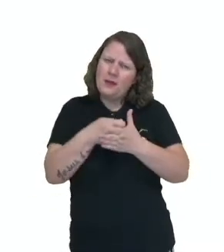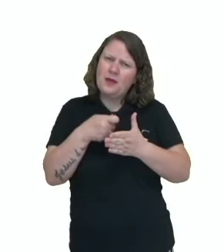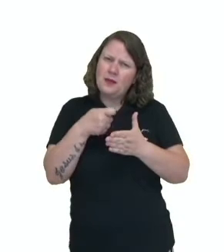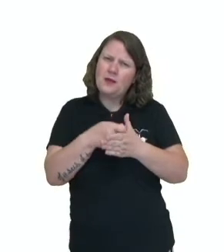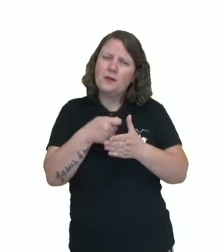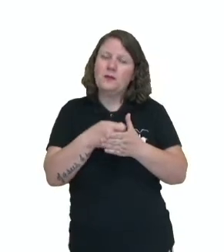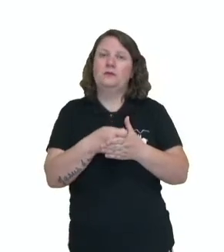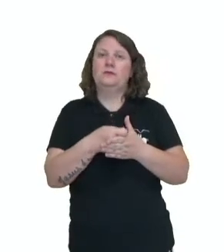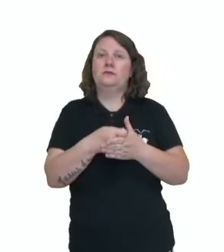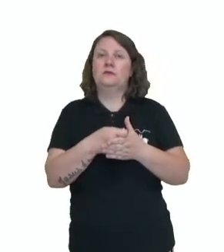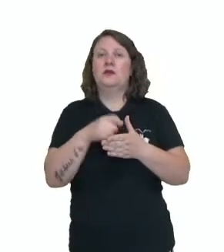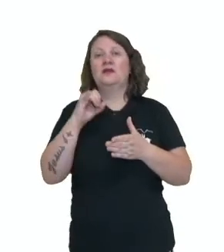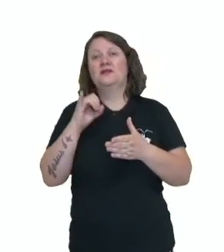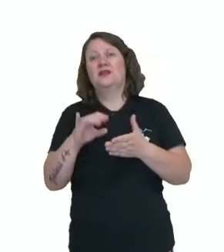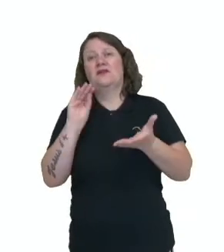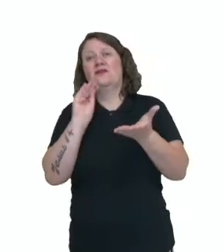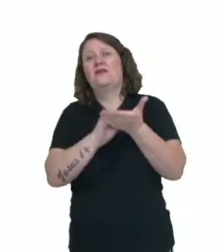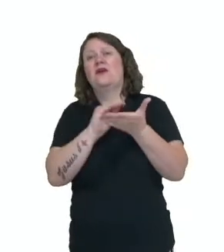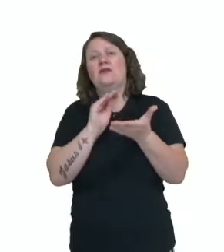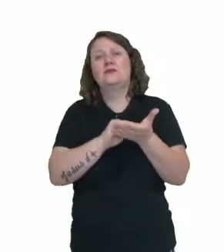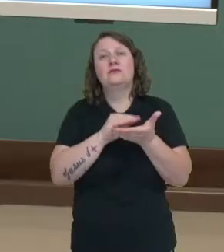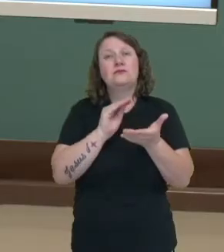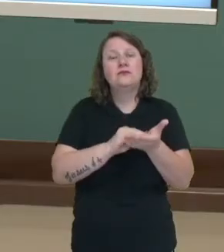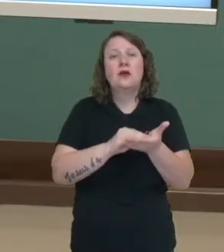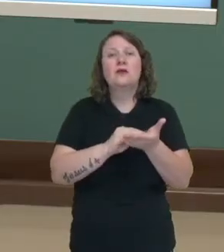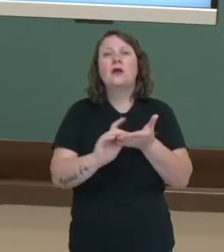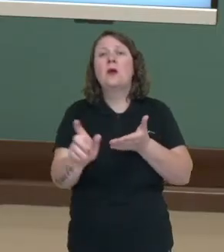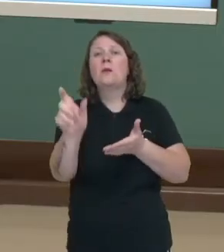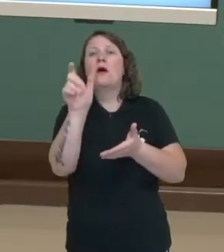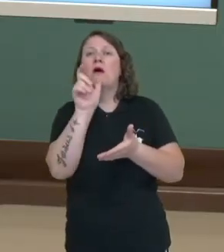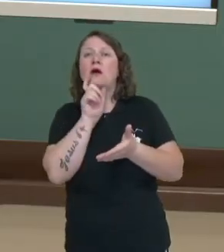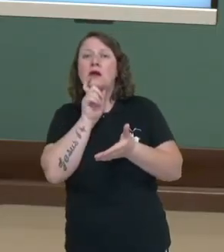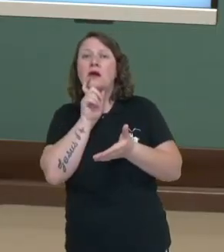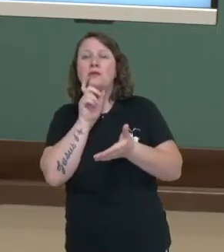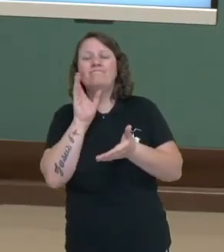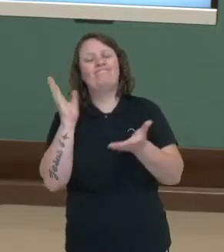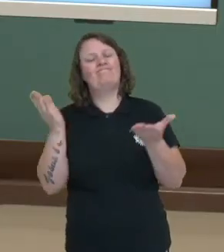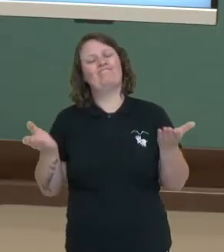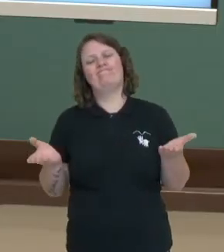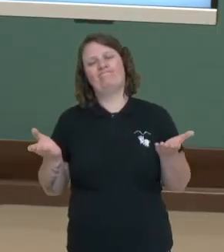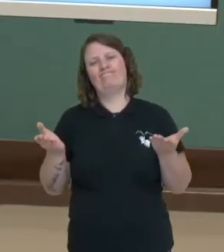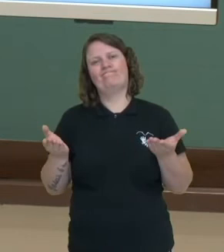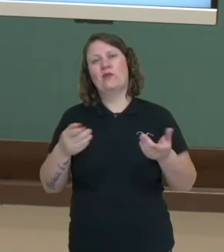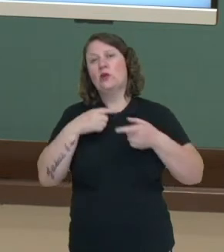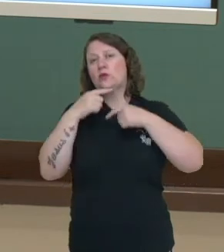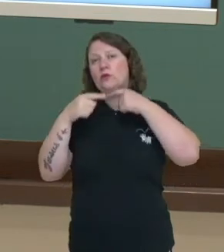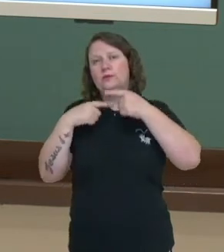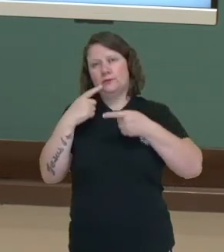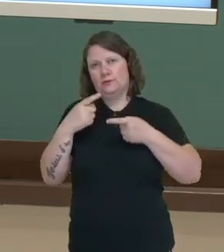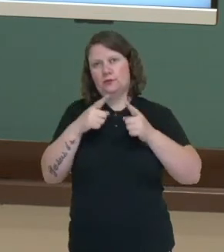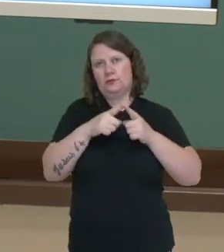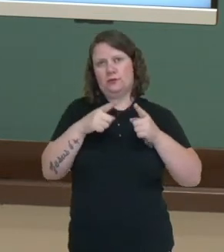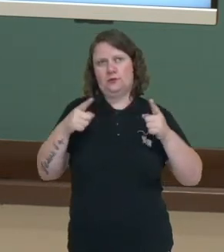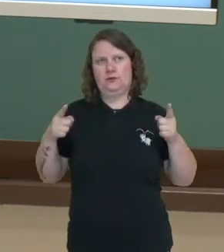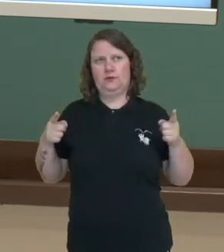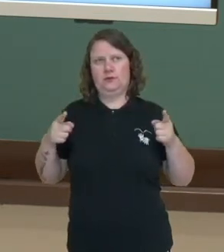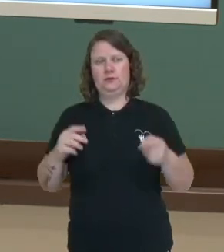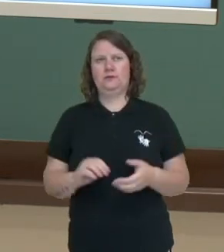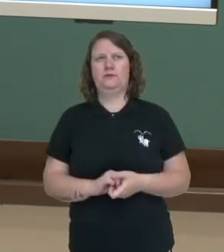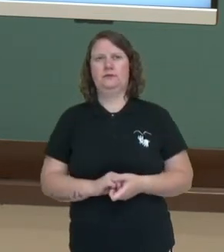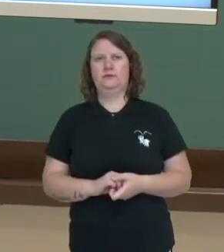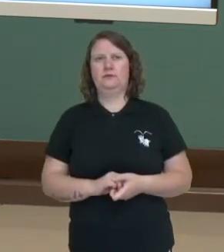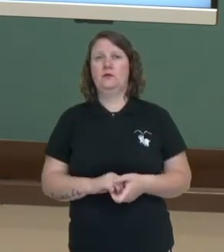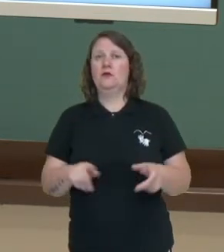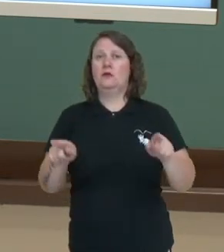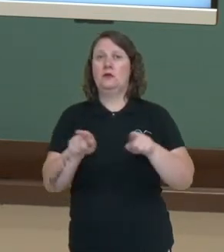aqui, ficaria comprometido. Falta um elemento na nossa construção da sintaxe do período. Então, esse elemento